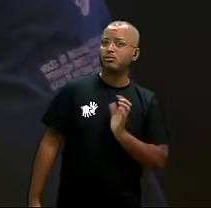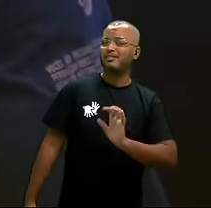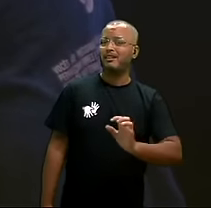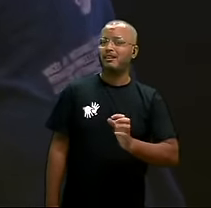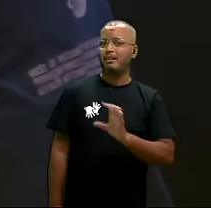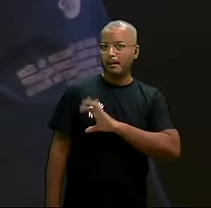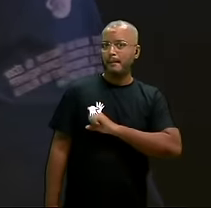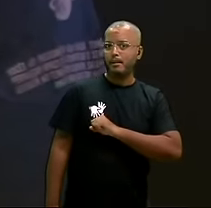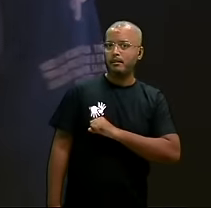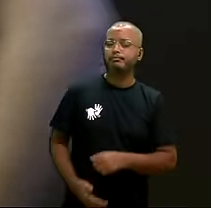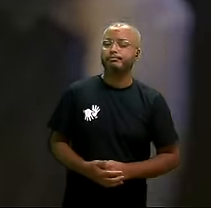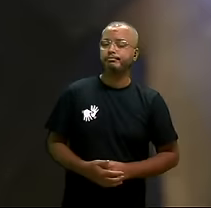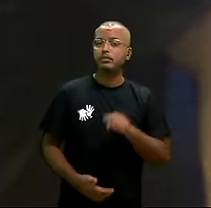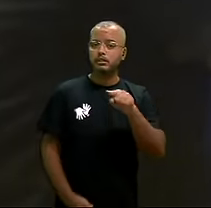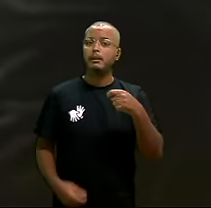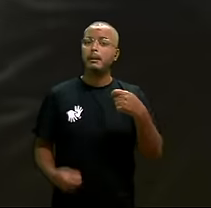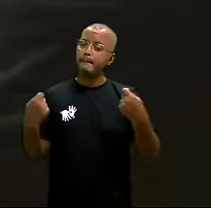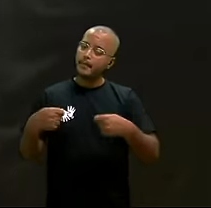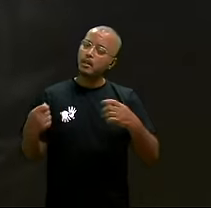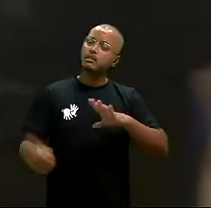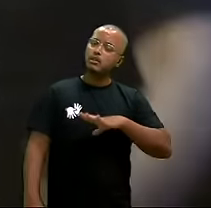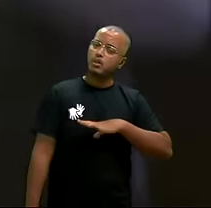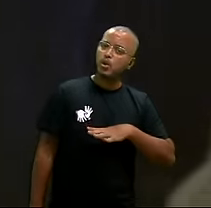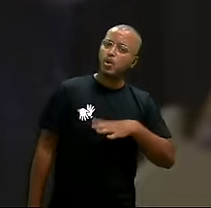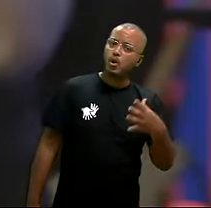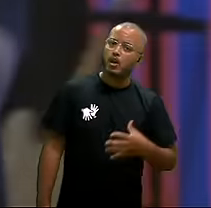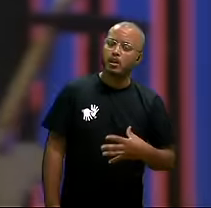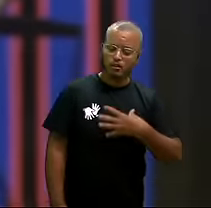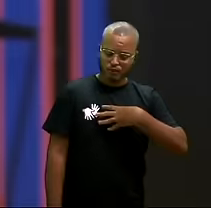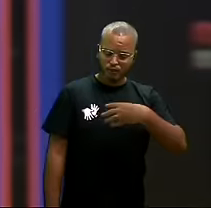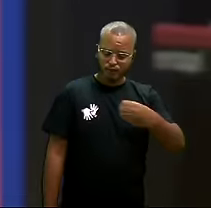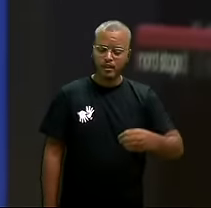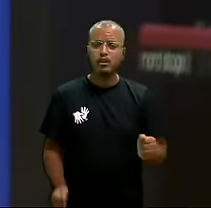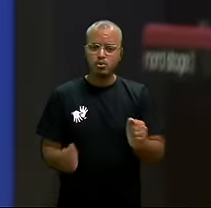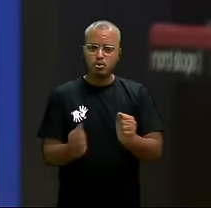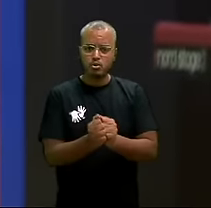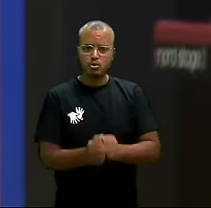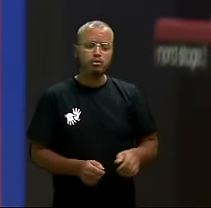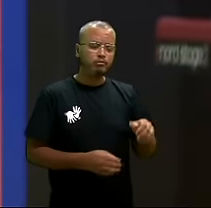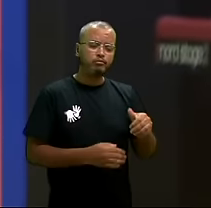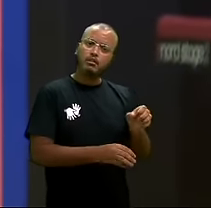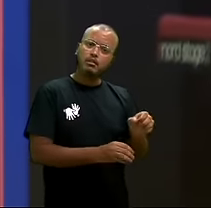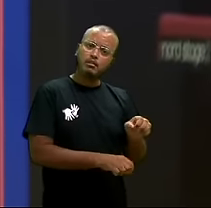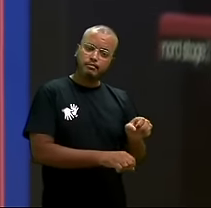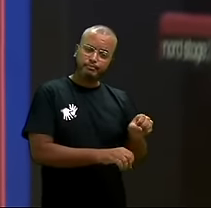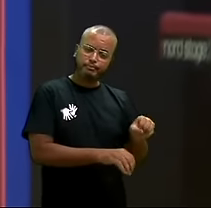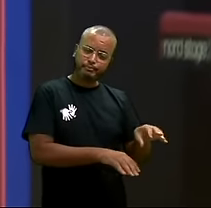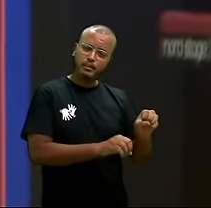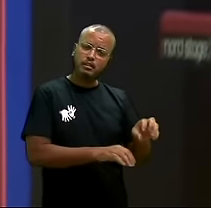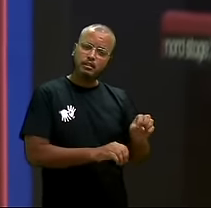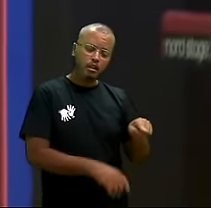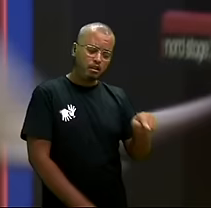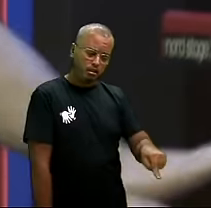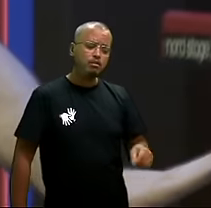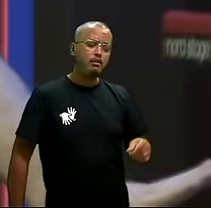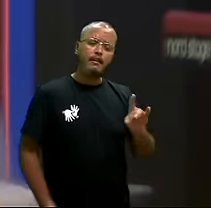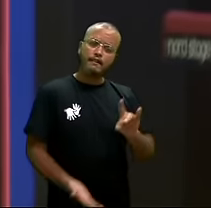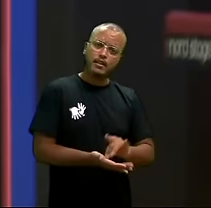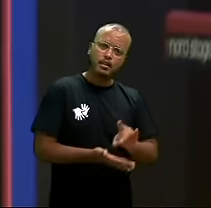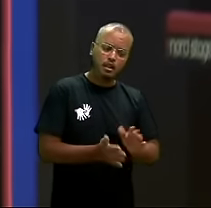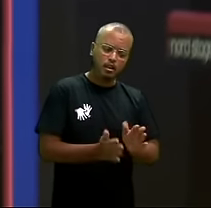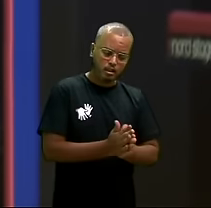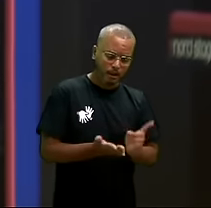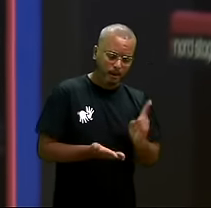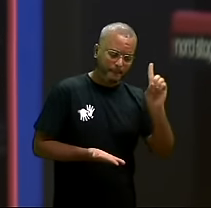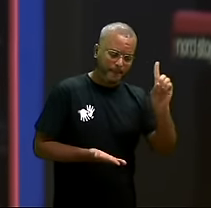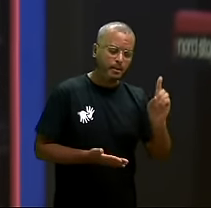Você vai precisar de coragem para sentar com teus filhos e dizer: filho, é isso aqui que é a verdade. É isso aqui que está na palavra. É isso aqui, ponto final.